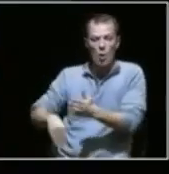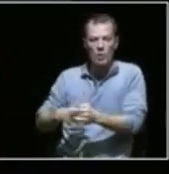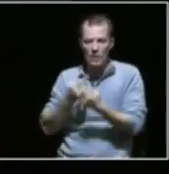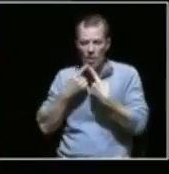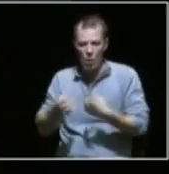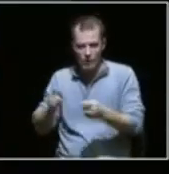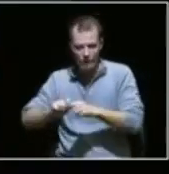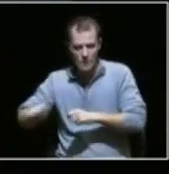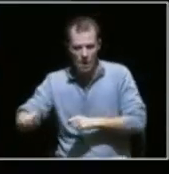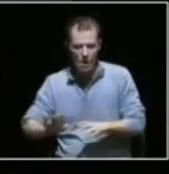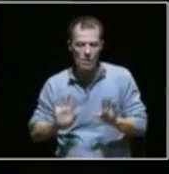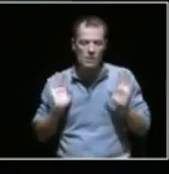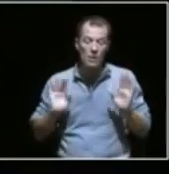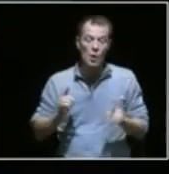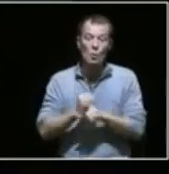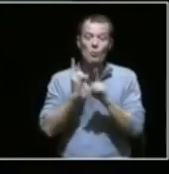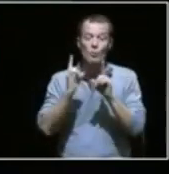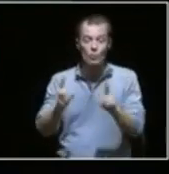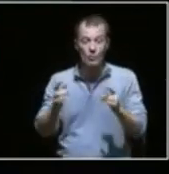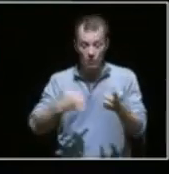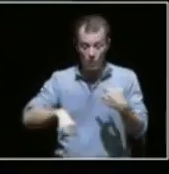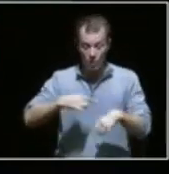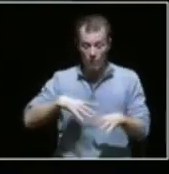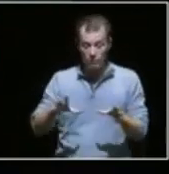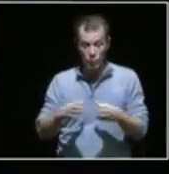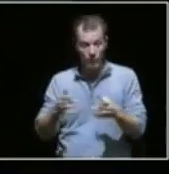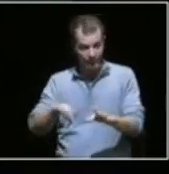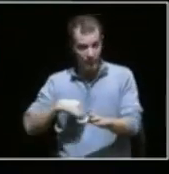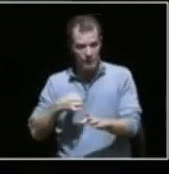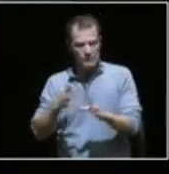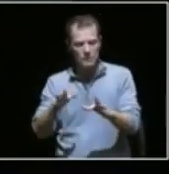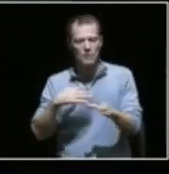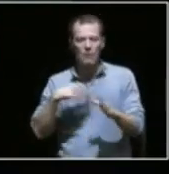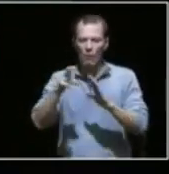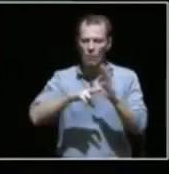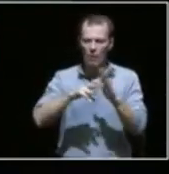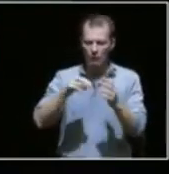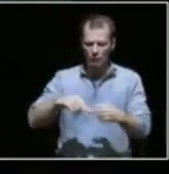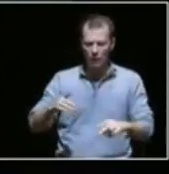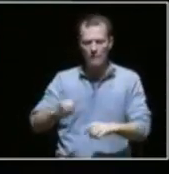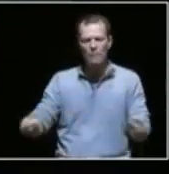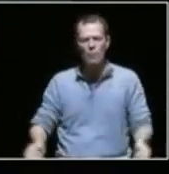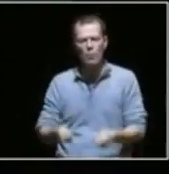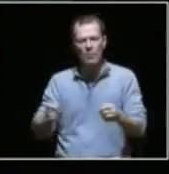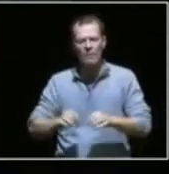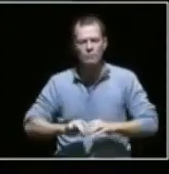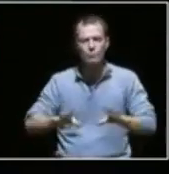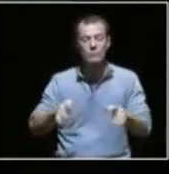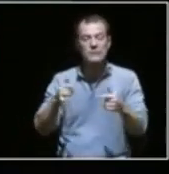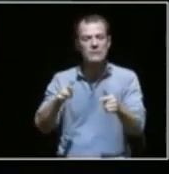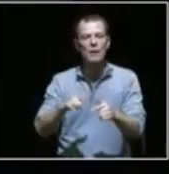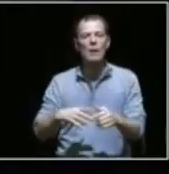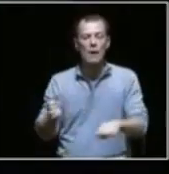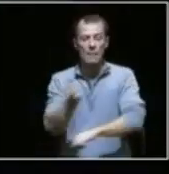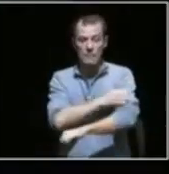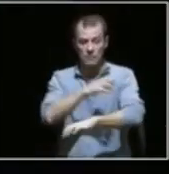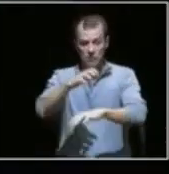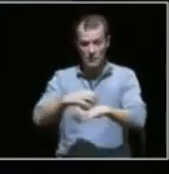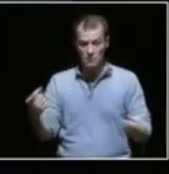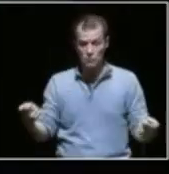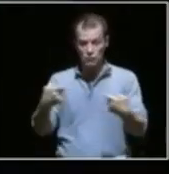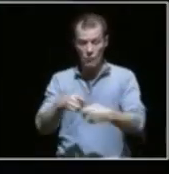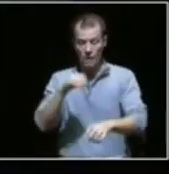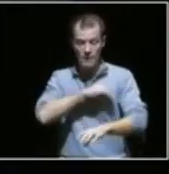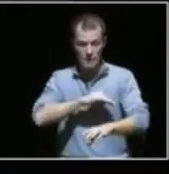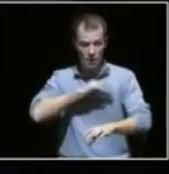do contrato de arrendamento. Porque, para os verdes, um regulamento municipal que promova o acesso a uma habitação compatível com os rendimentos